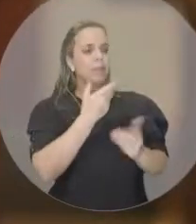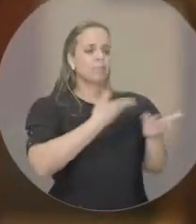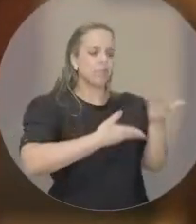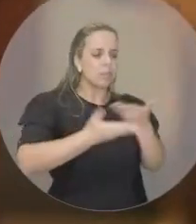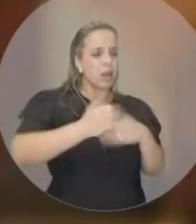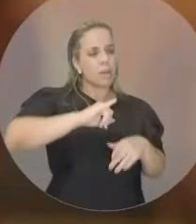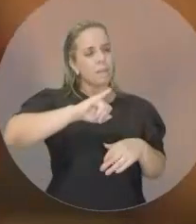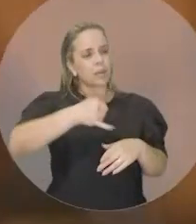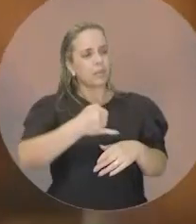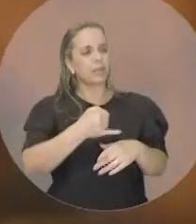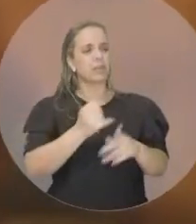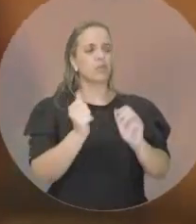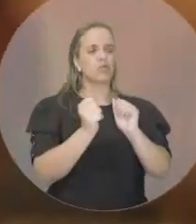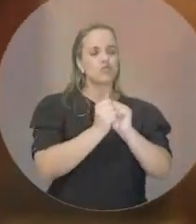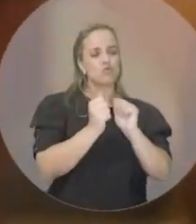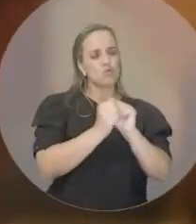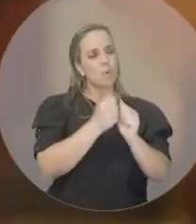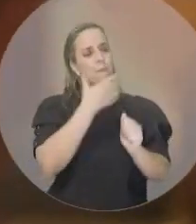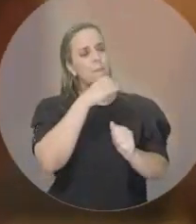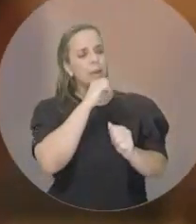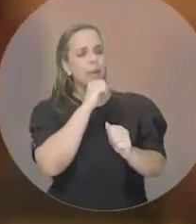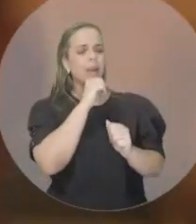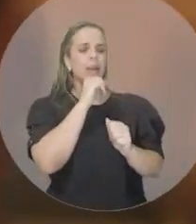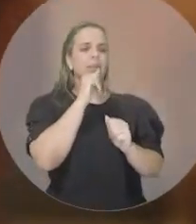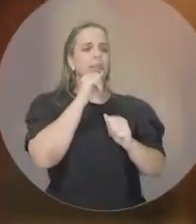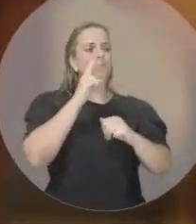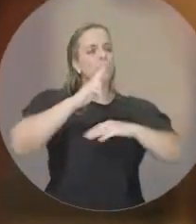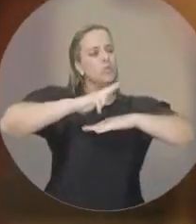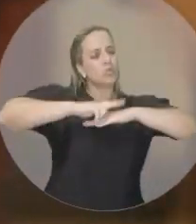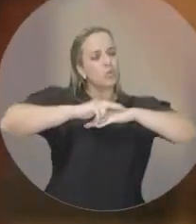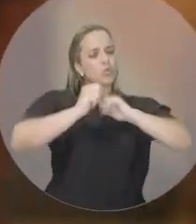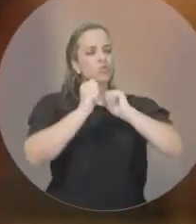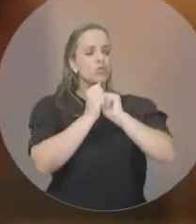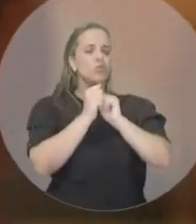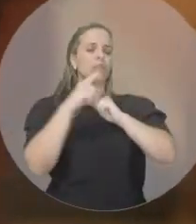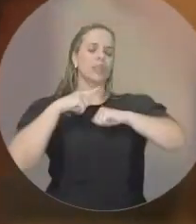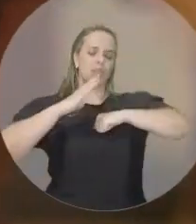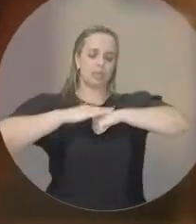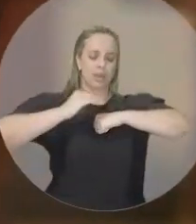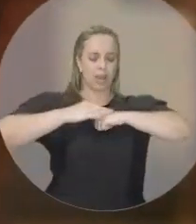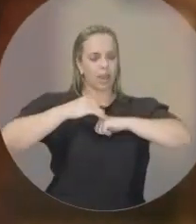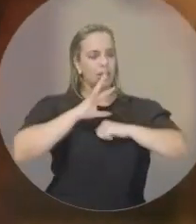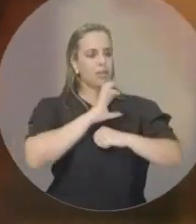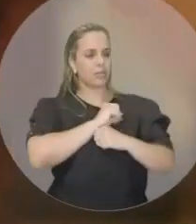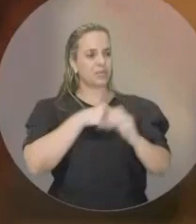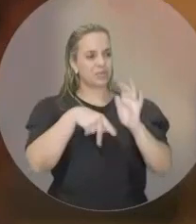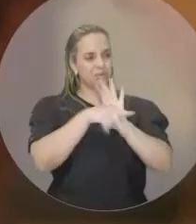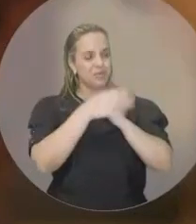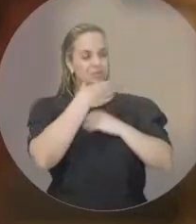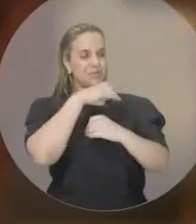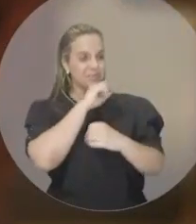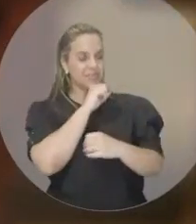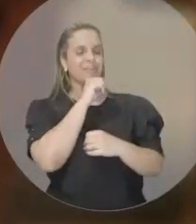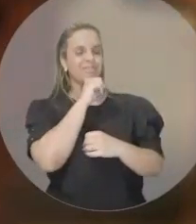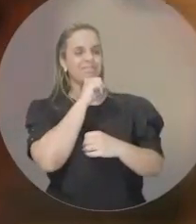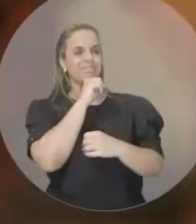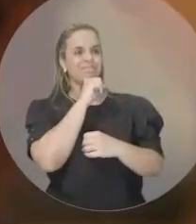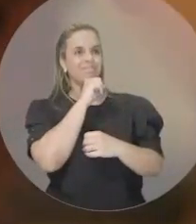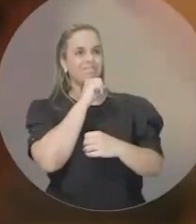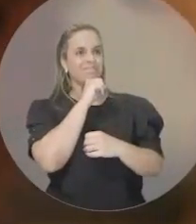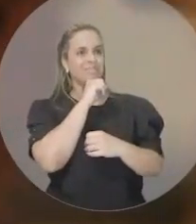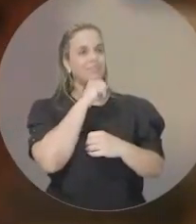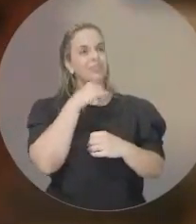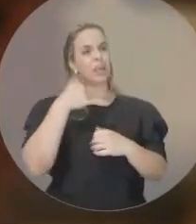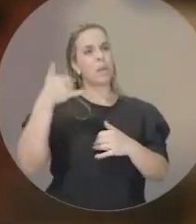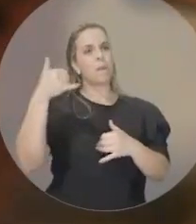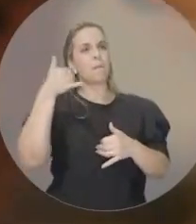pai, de aproveitar a presença dele, deitar-se em seu colo, nutrir-se do carinho e amor que ele pudesse dar.